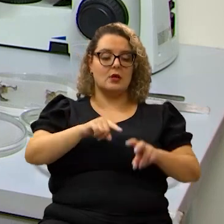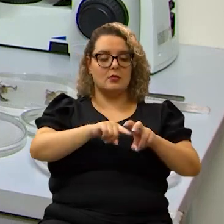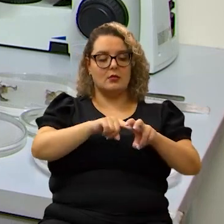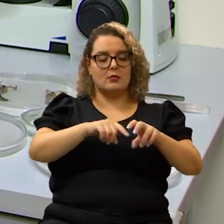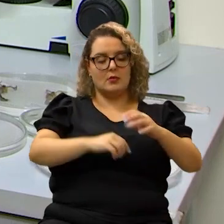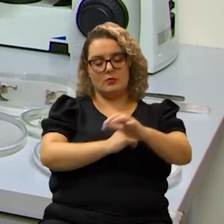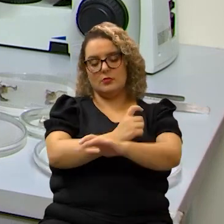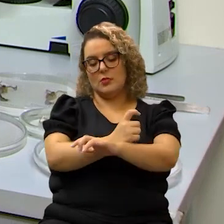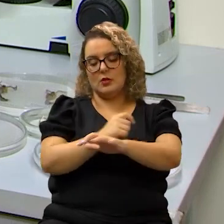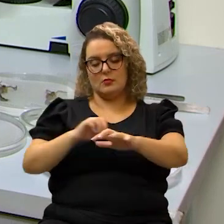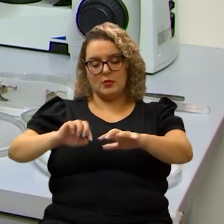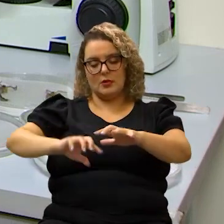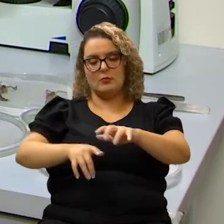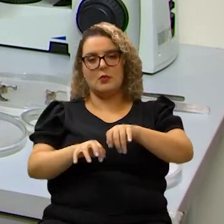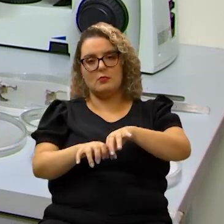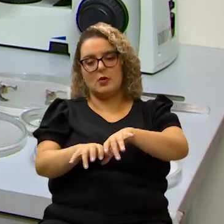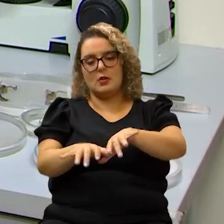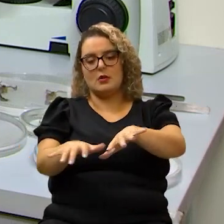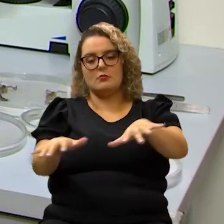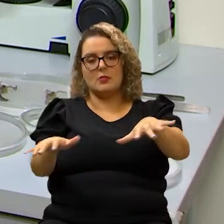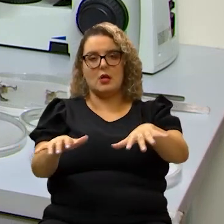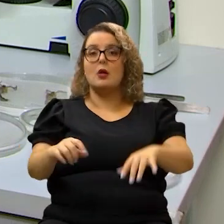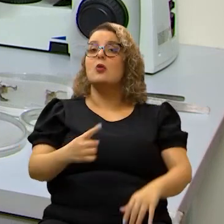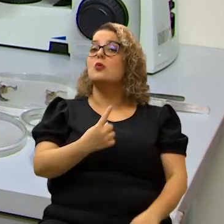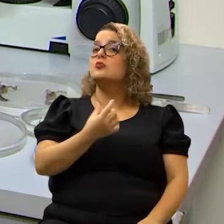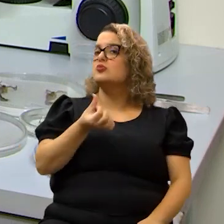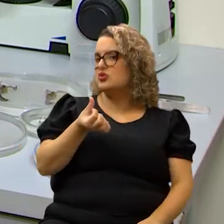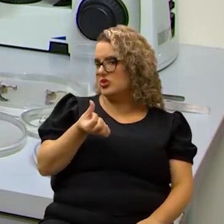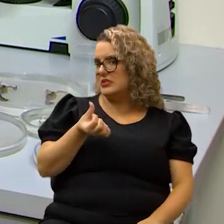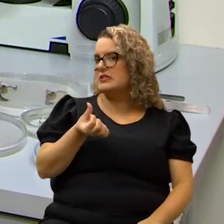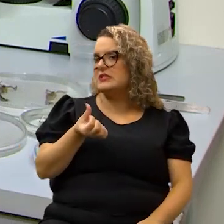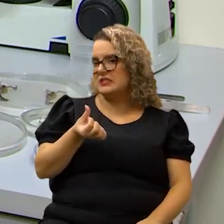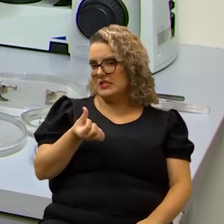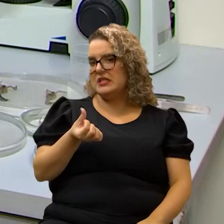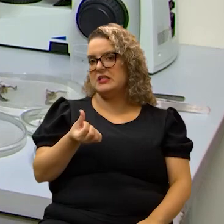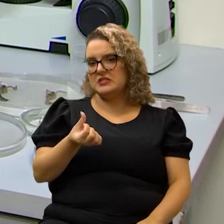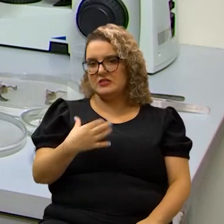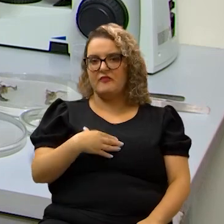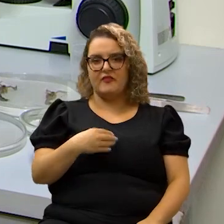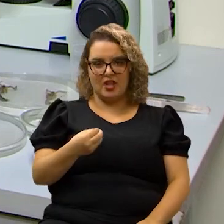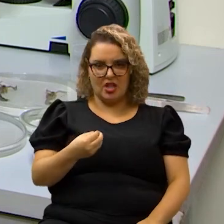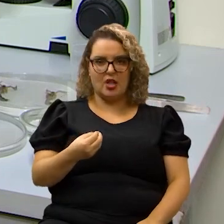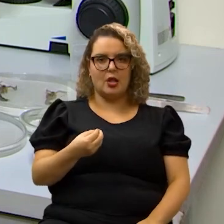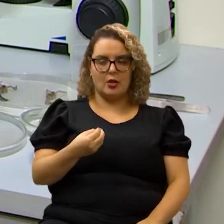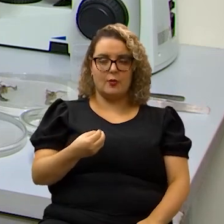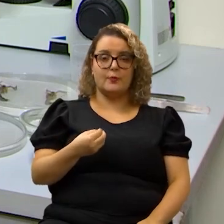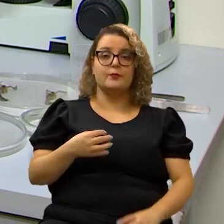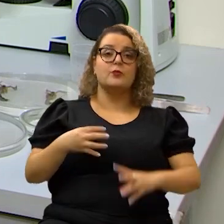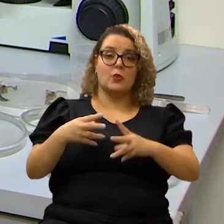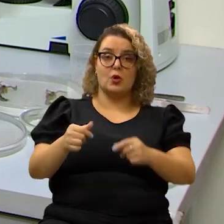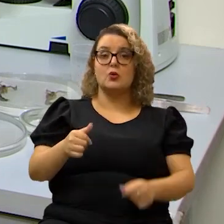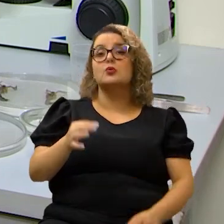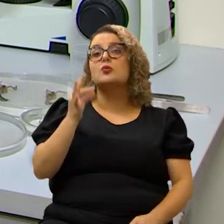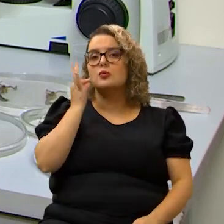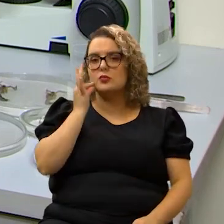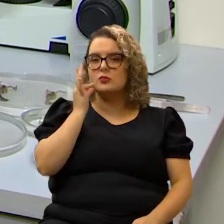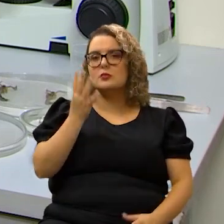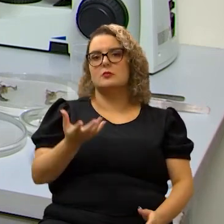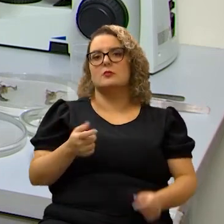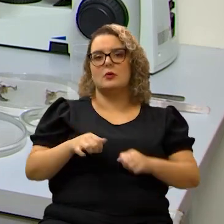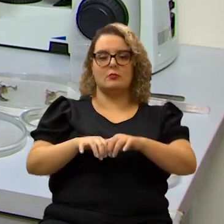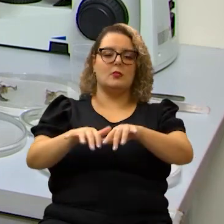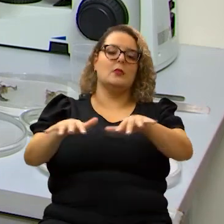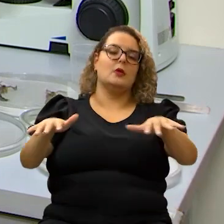crias a fêmeas. Então todas as fêmeas, ela pode dar até uns 16 filhotes, mais ou menos. E esses filhotes, sendo